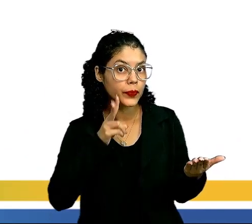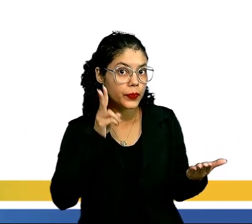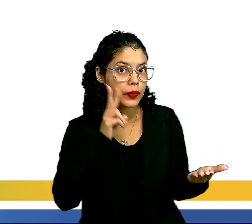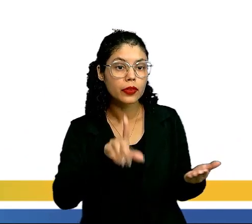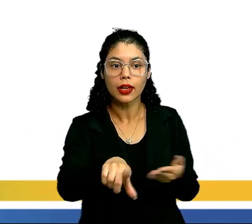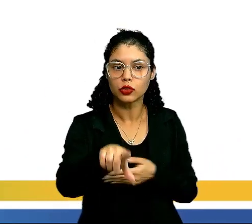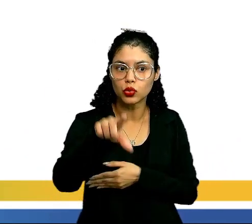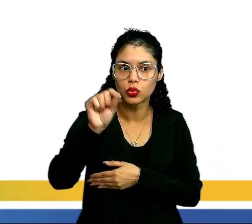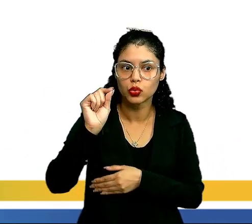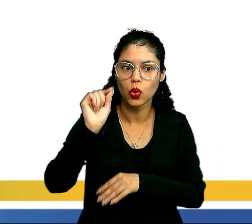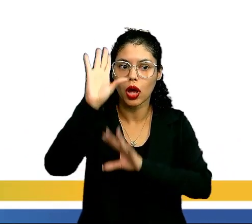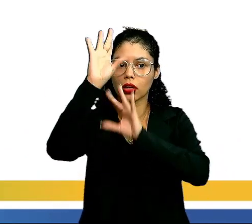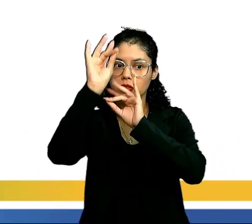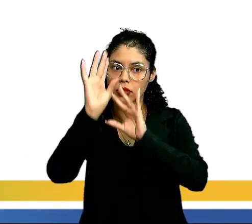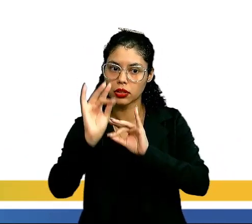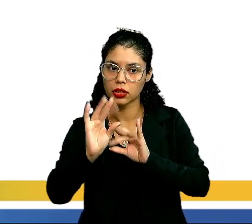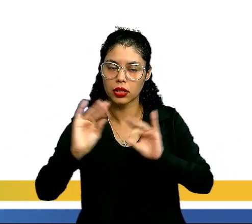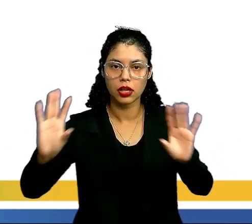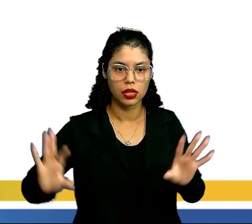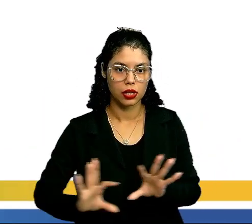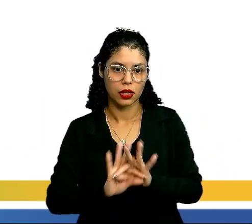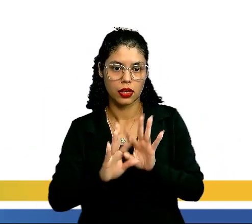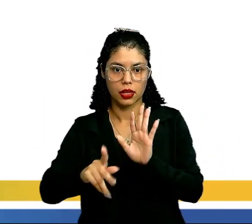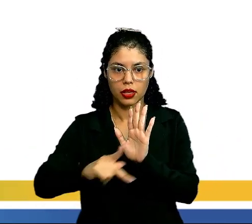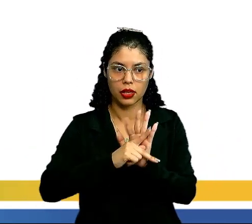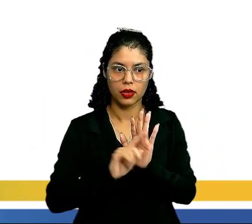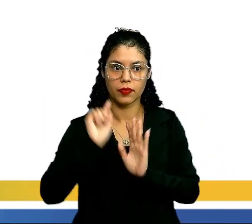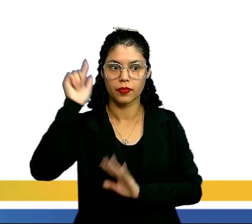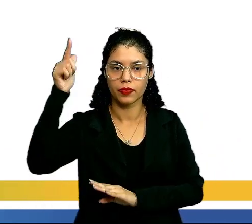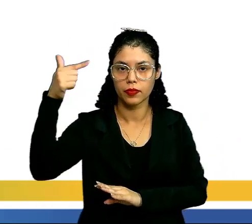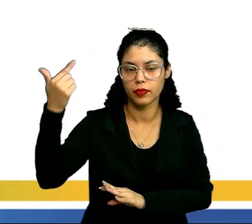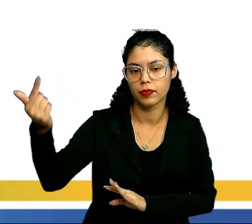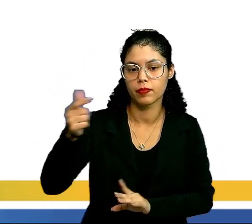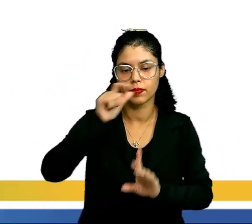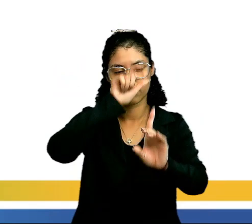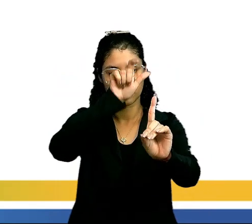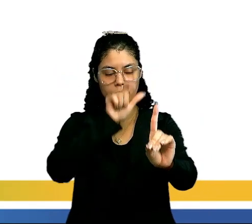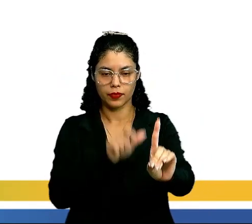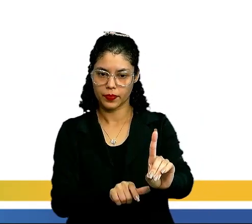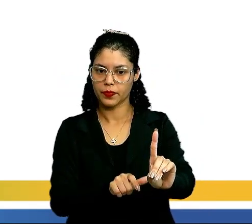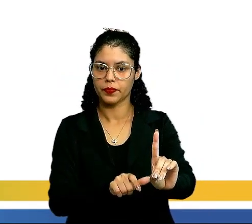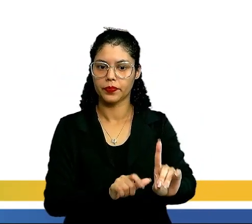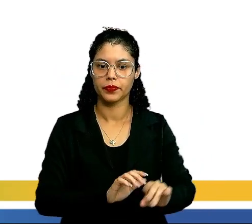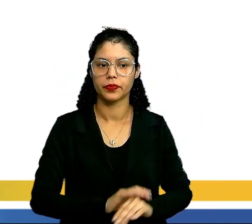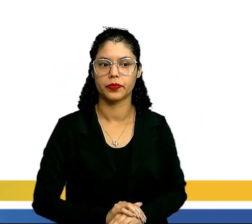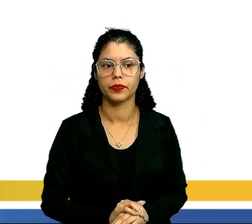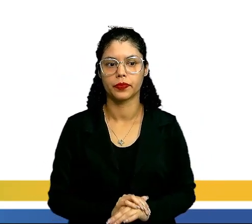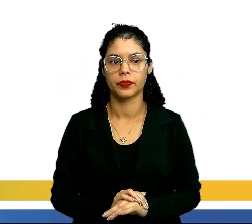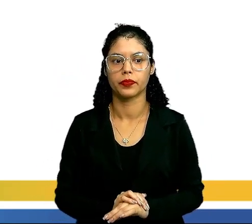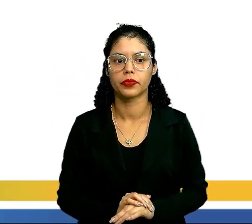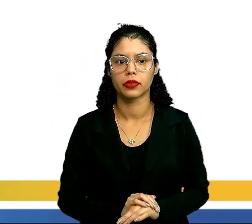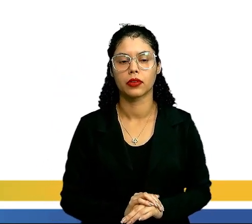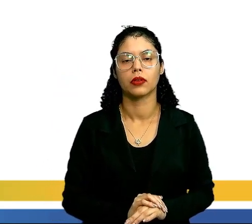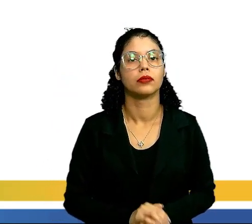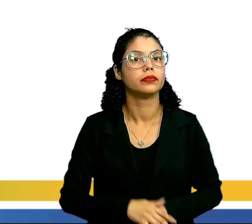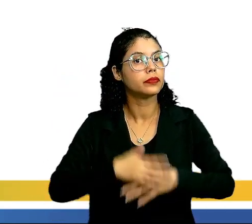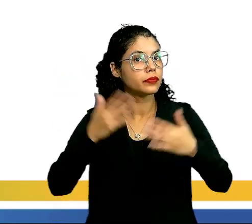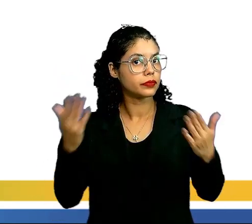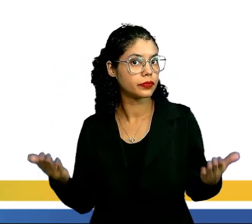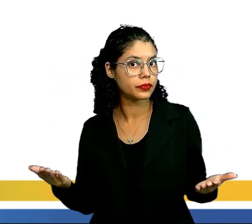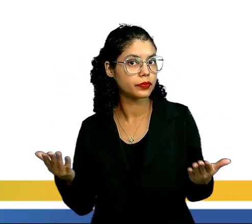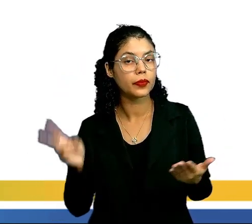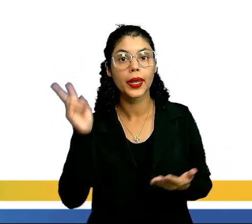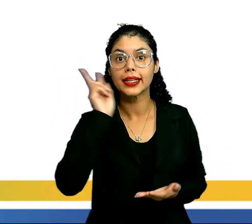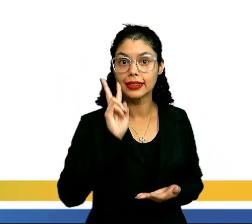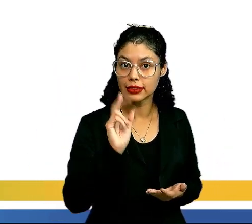A escolha de cada projeção estará relacionada com o propósito daquilo que se quer representar. Então,